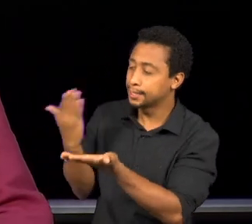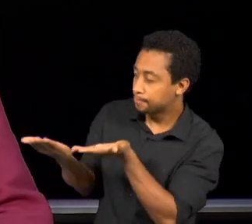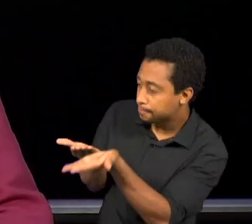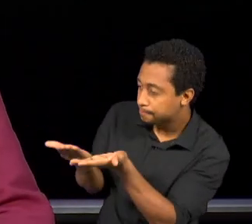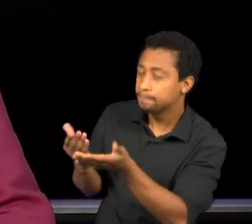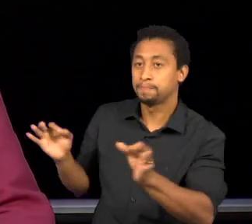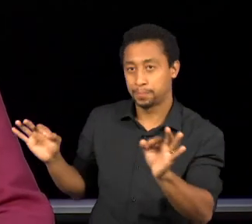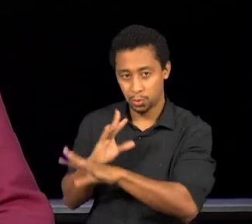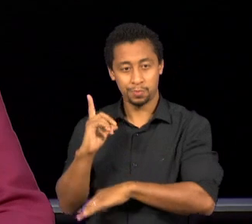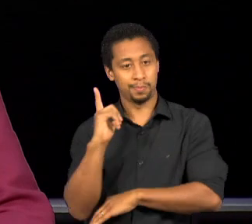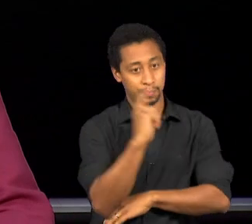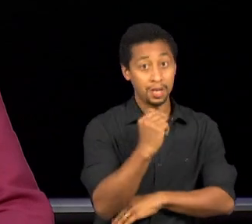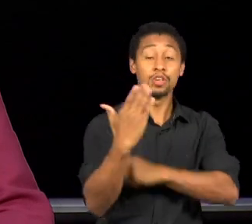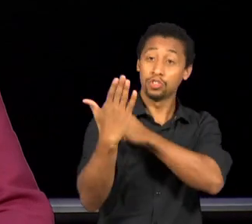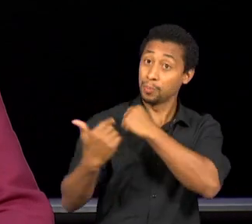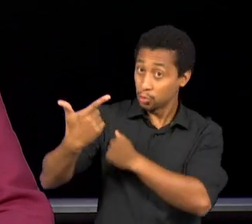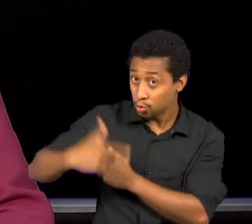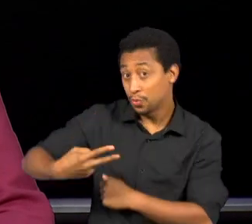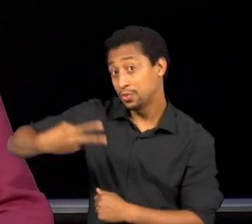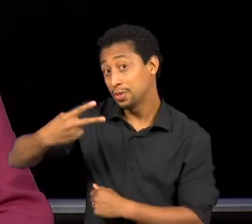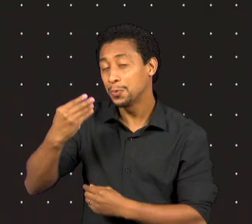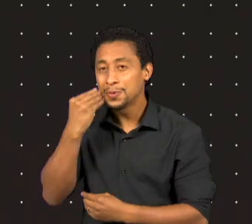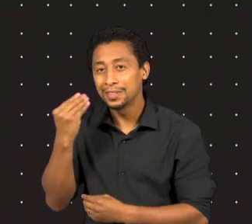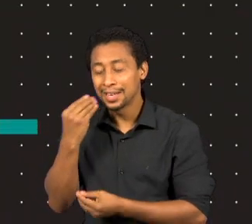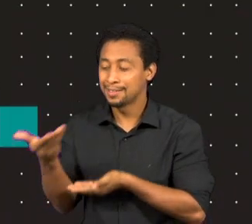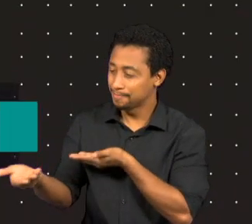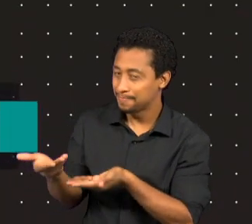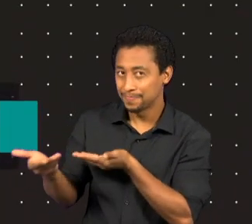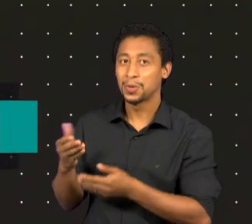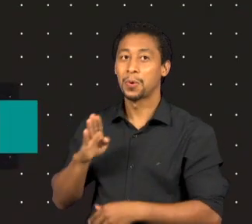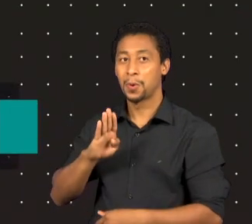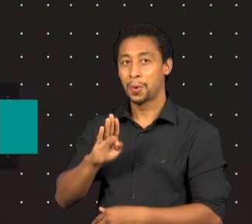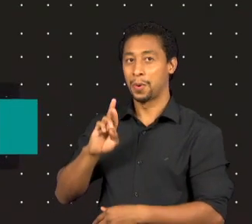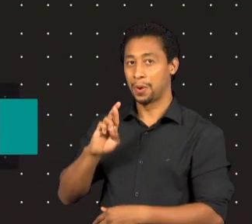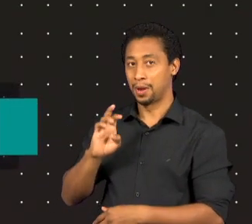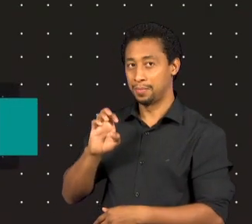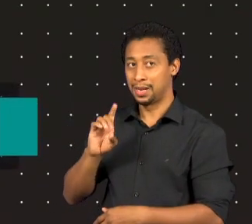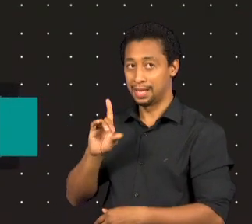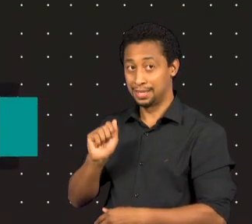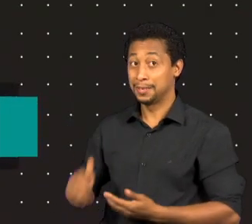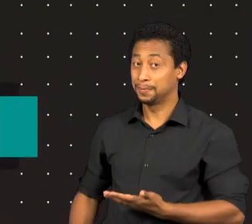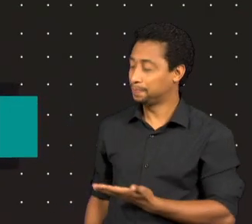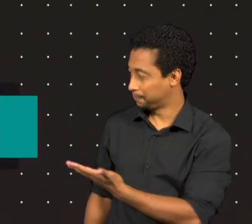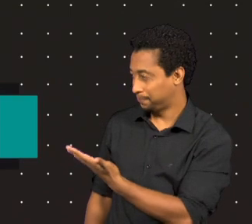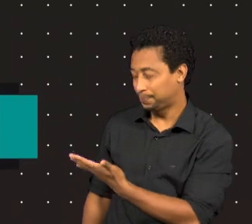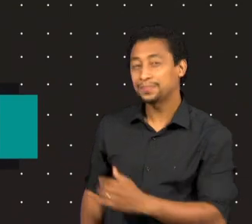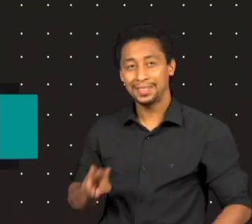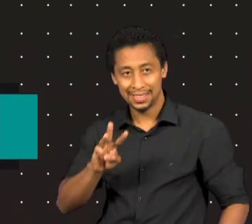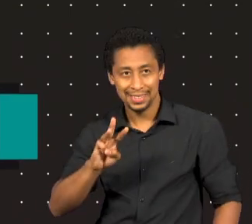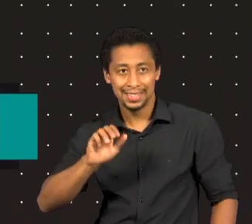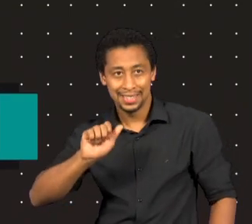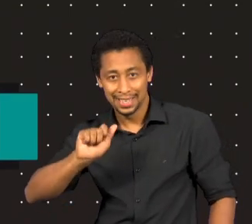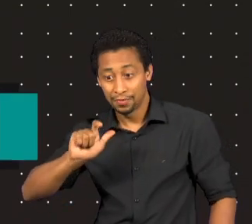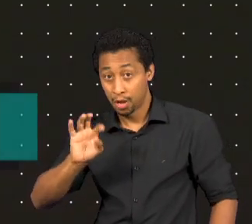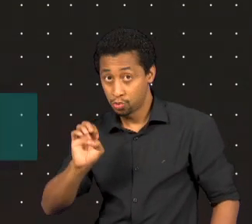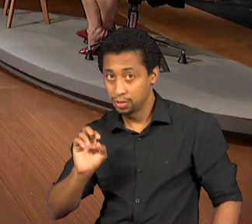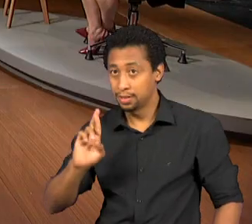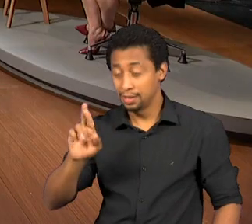teste. Aí fiz um outro teste com o Breda, Walter Breda, que fazia o